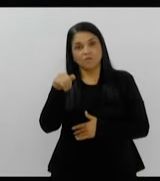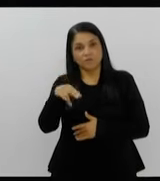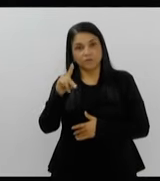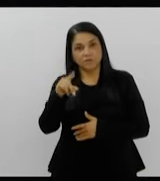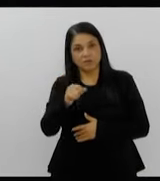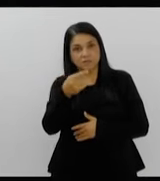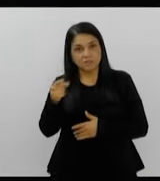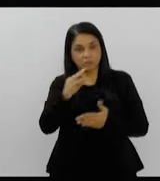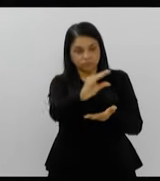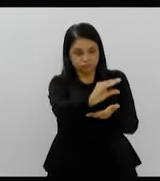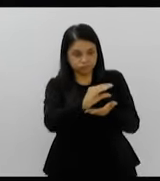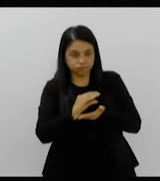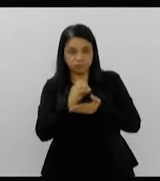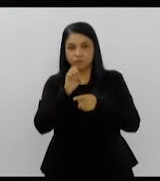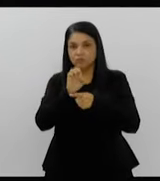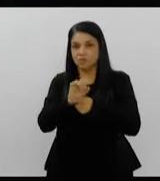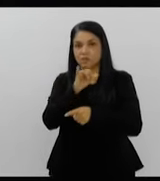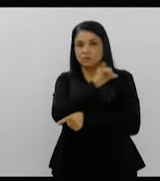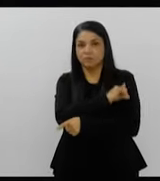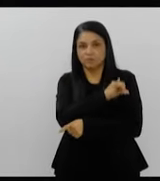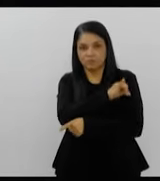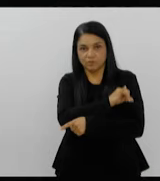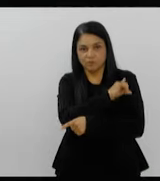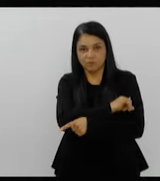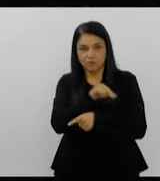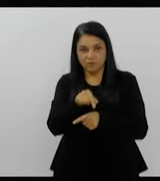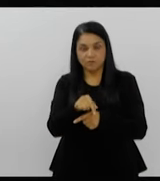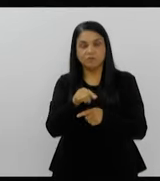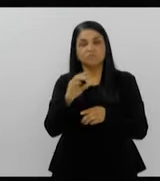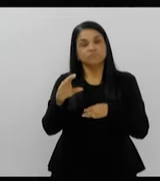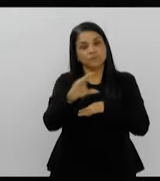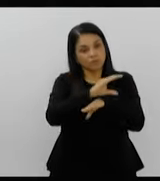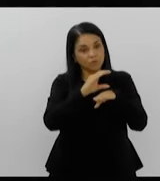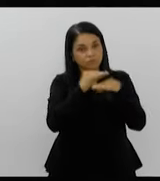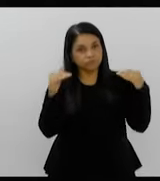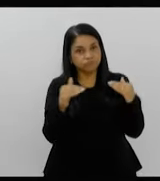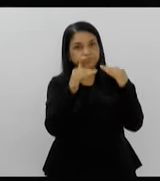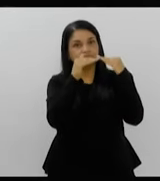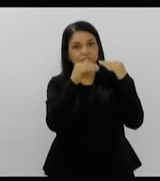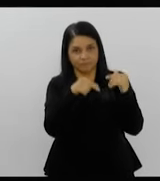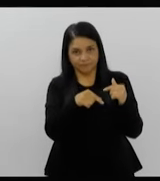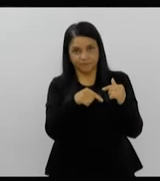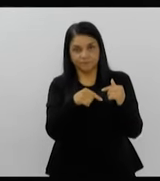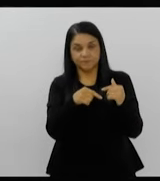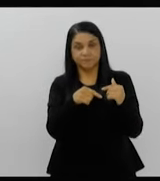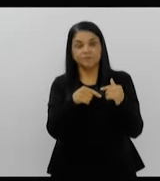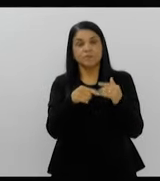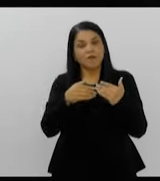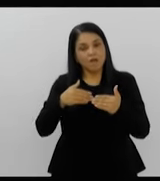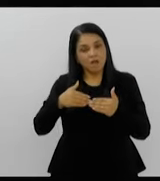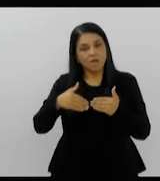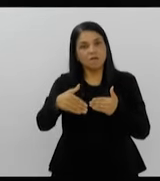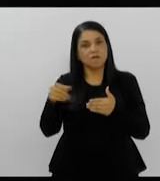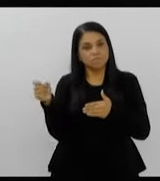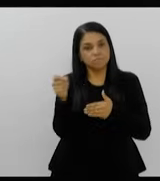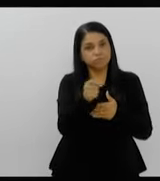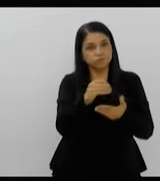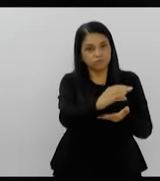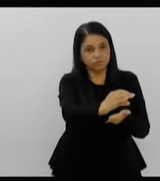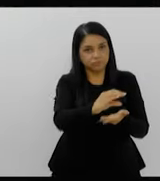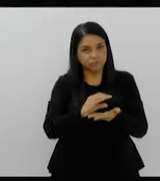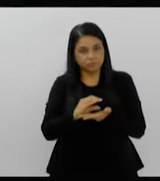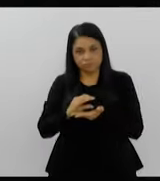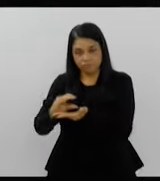do Estado do Rio de Janeiro, previstos na nossa Constituição, e aloca esses recursos